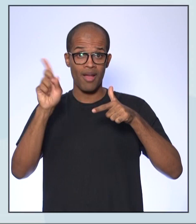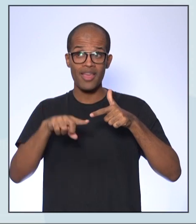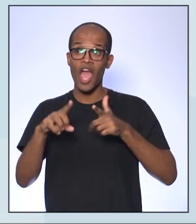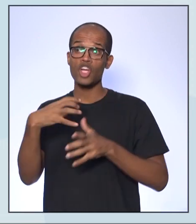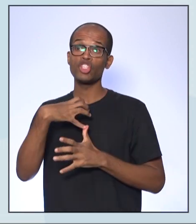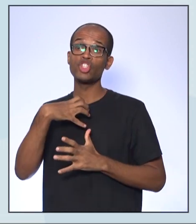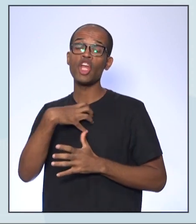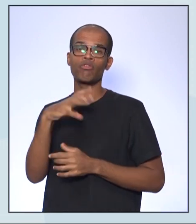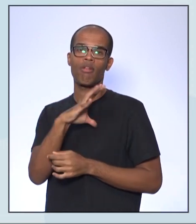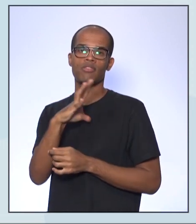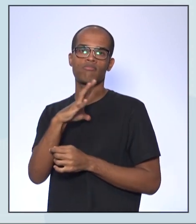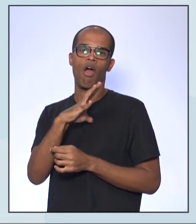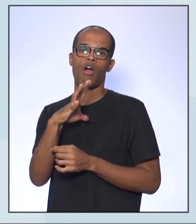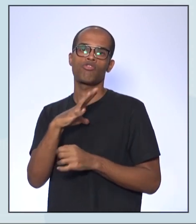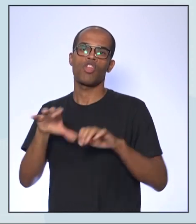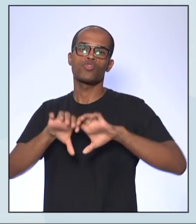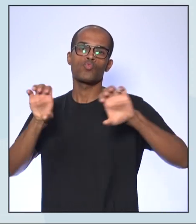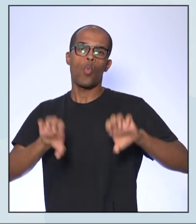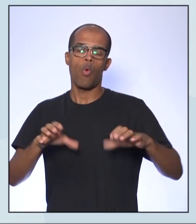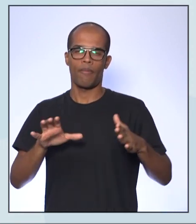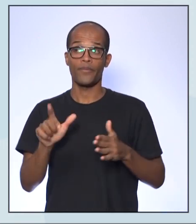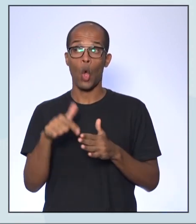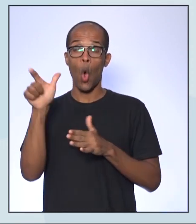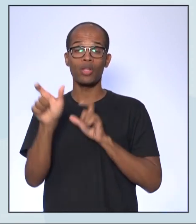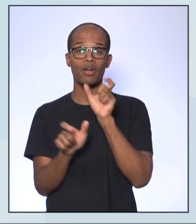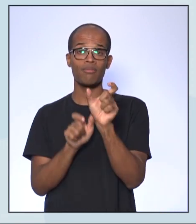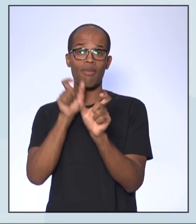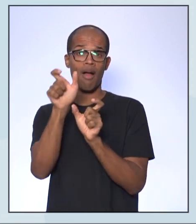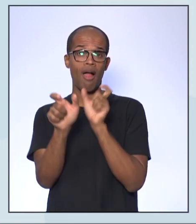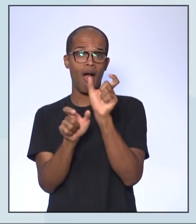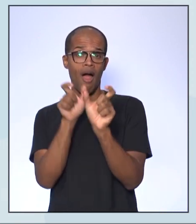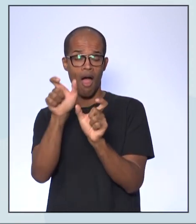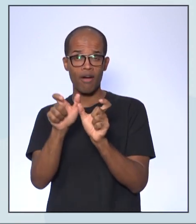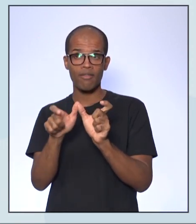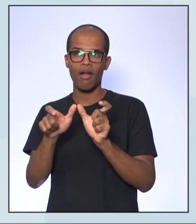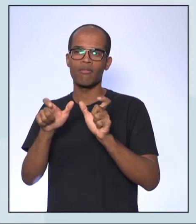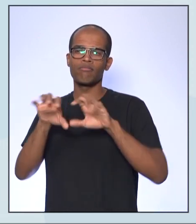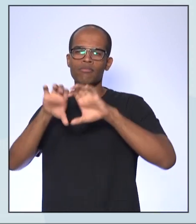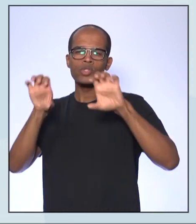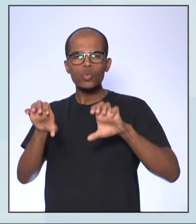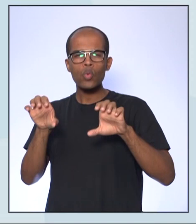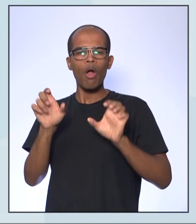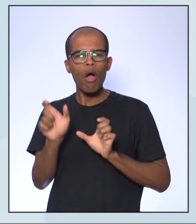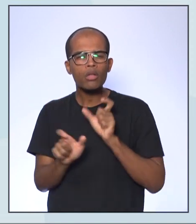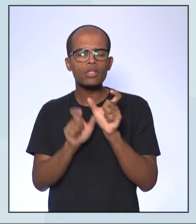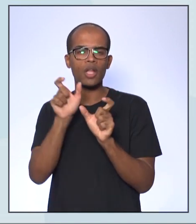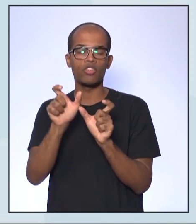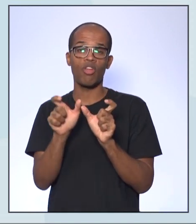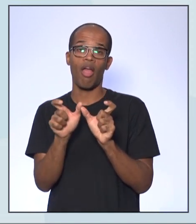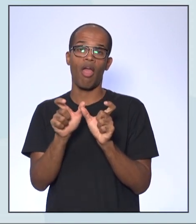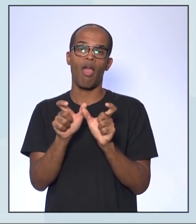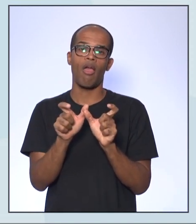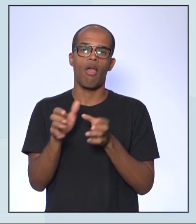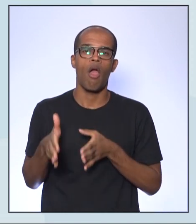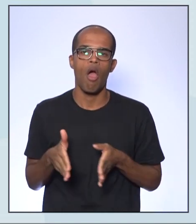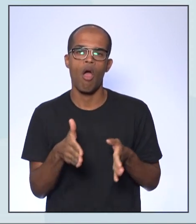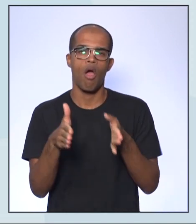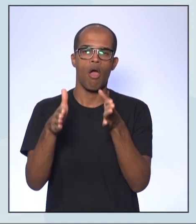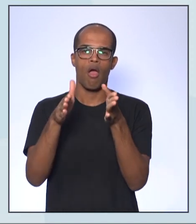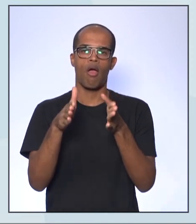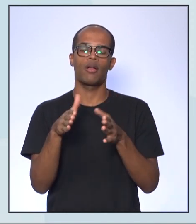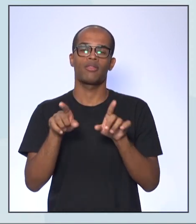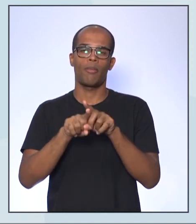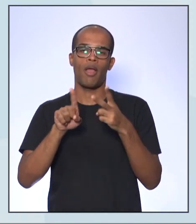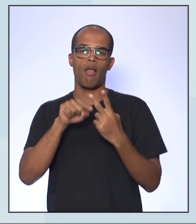cidade. Outras palavras que ele utiliza para se referir à estrutura da cidade: avenida, square,